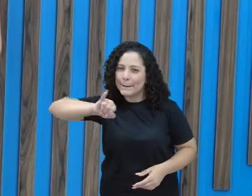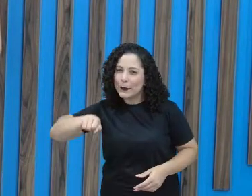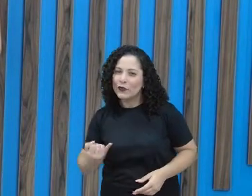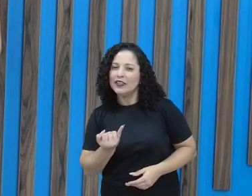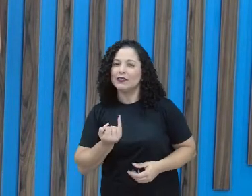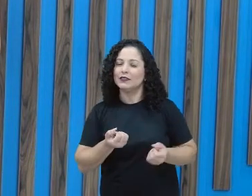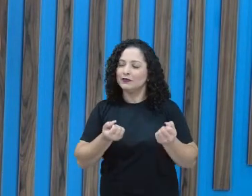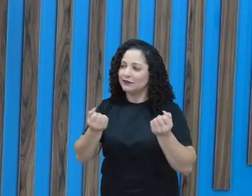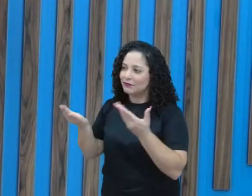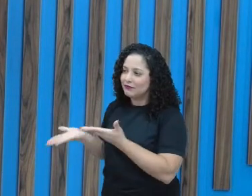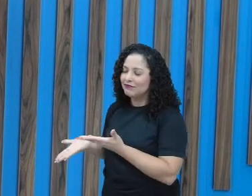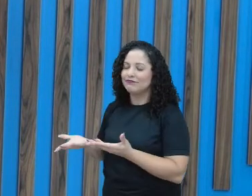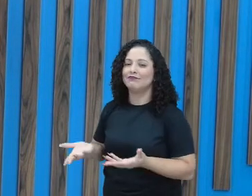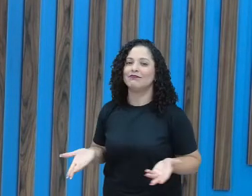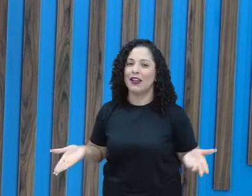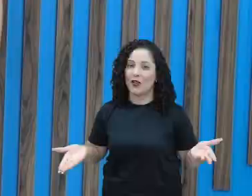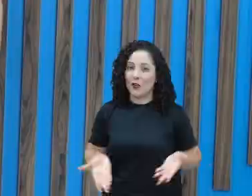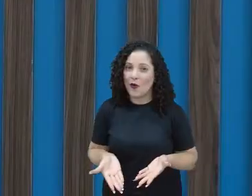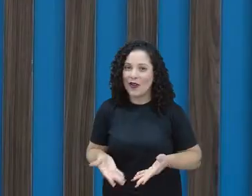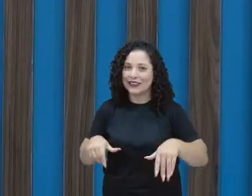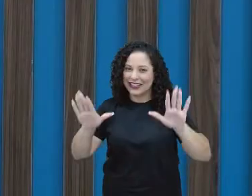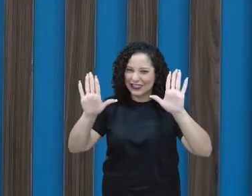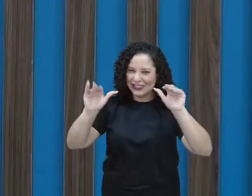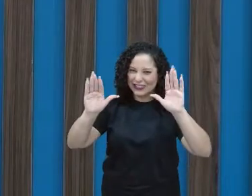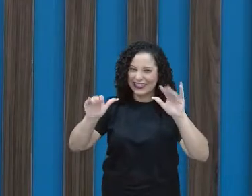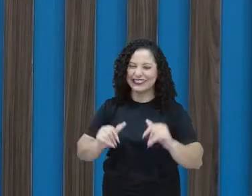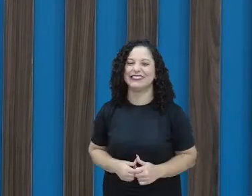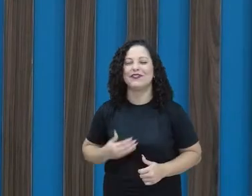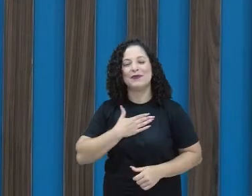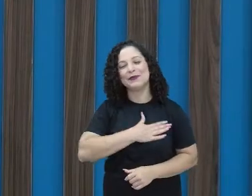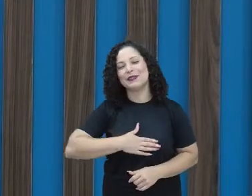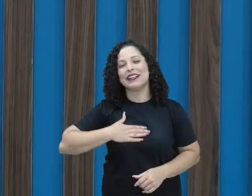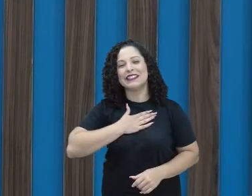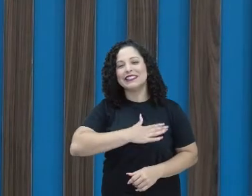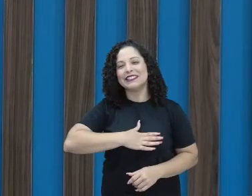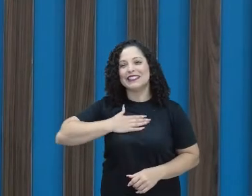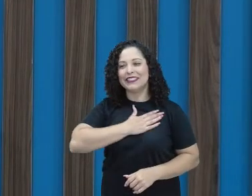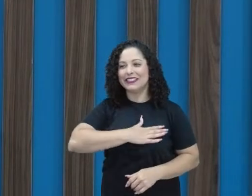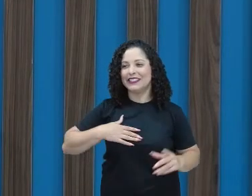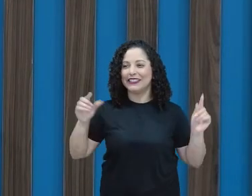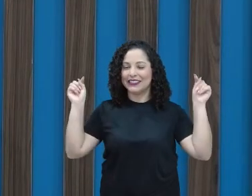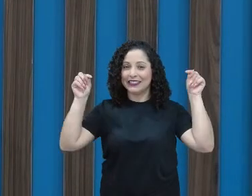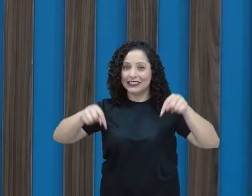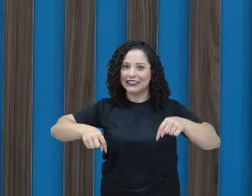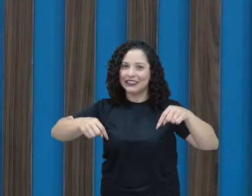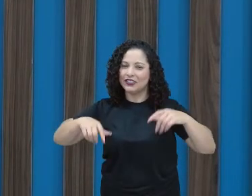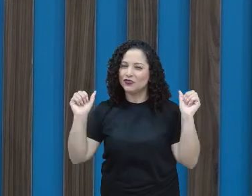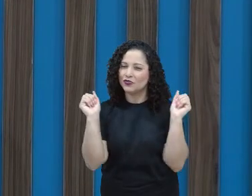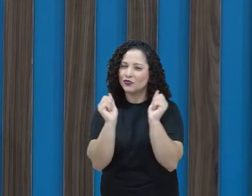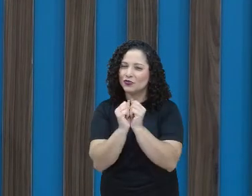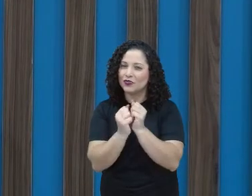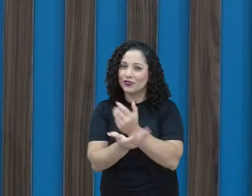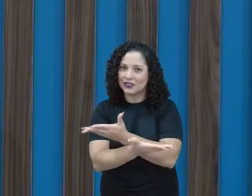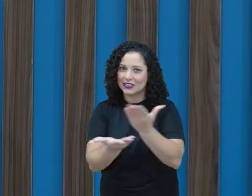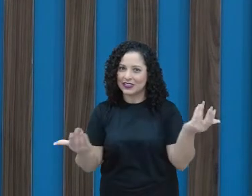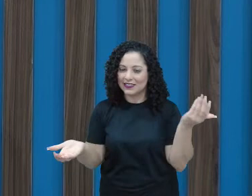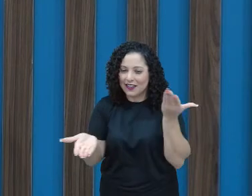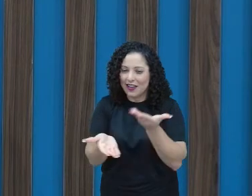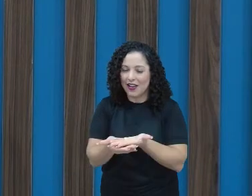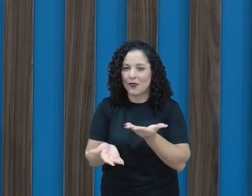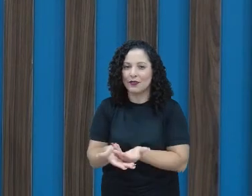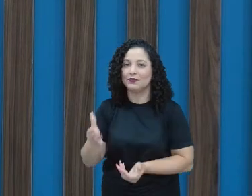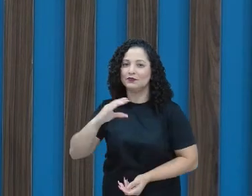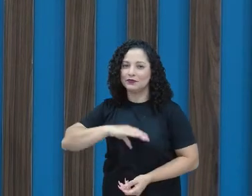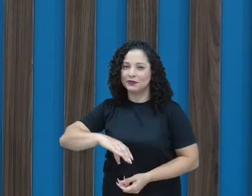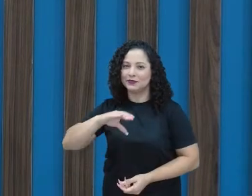se despedir? Claro. Pessoal, foi um prazer estar aqui com vocês nessa aula sobre anedota.